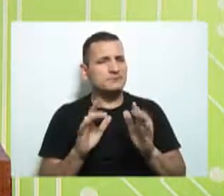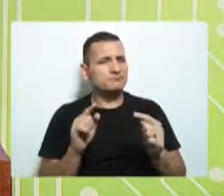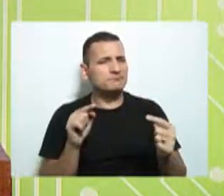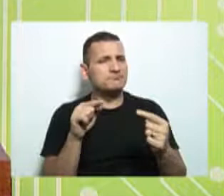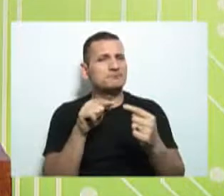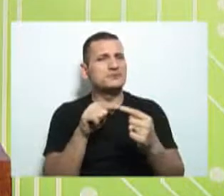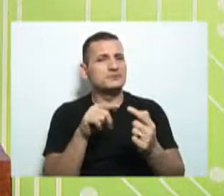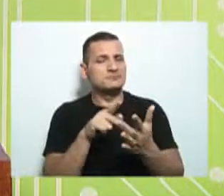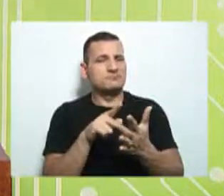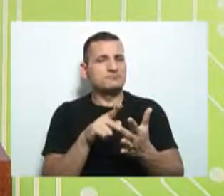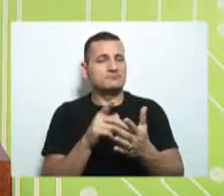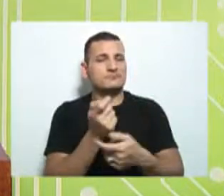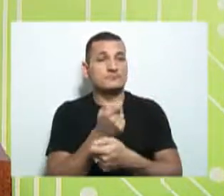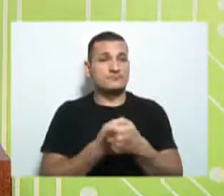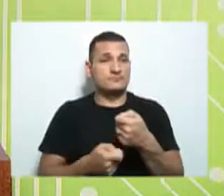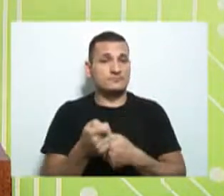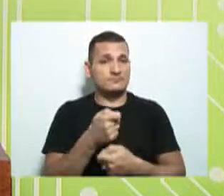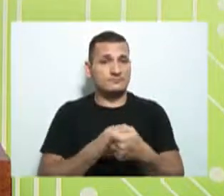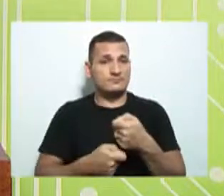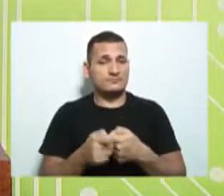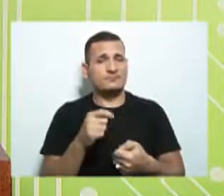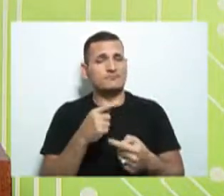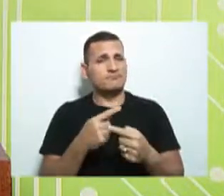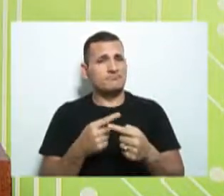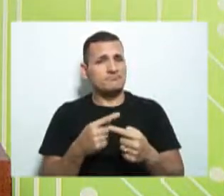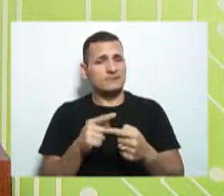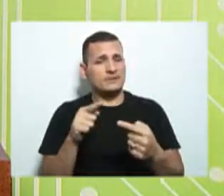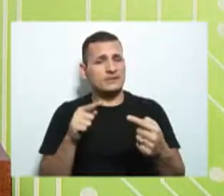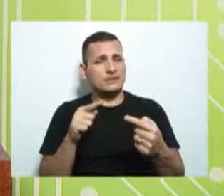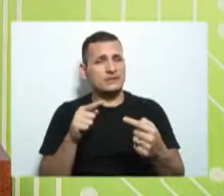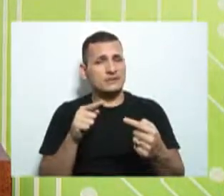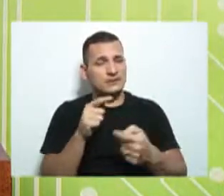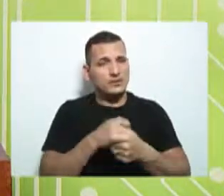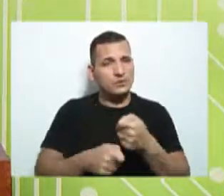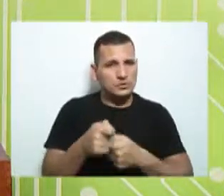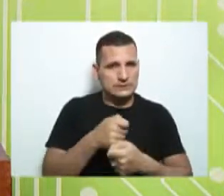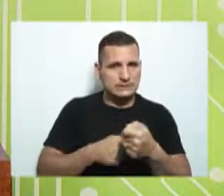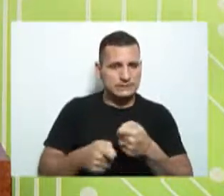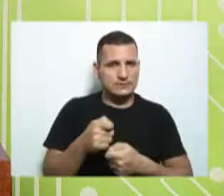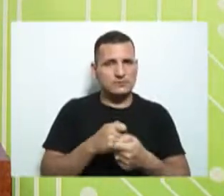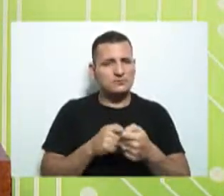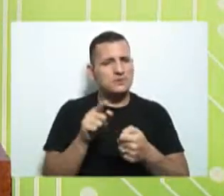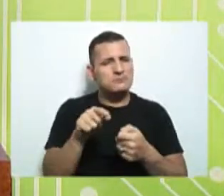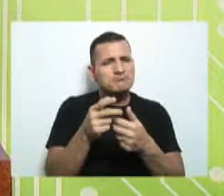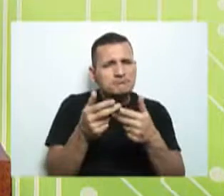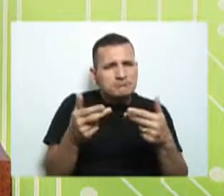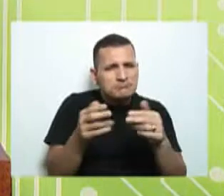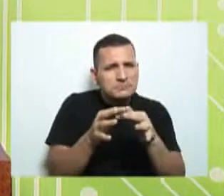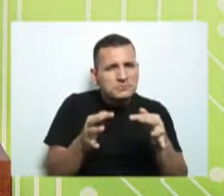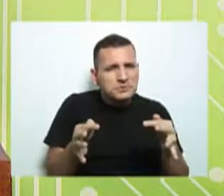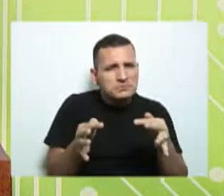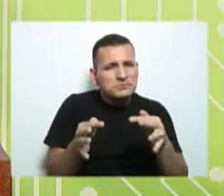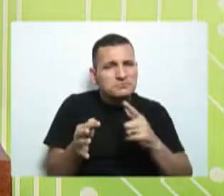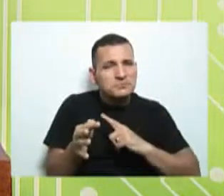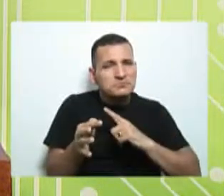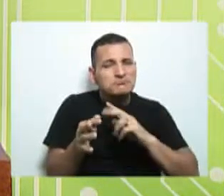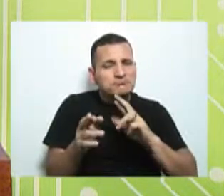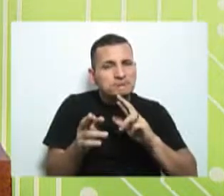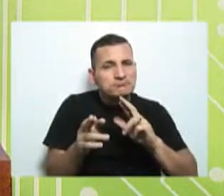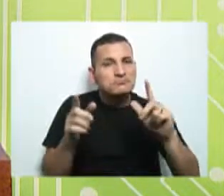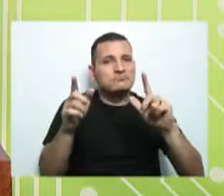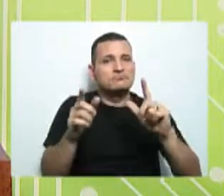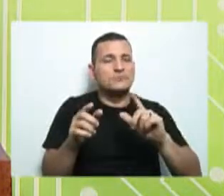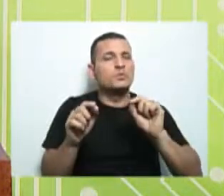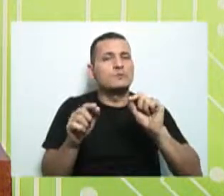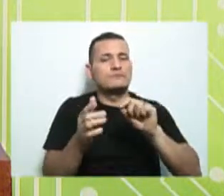porque na negociação são essas coisinhas que eu estou mostrando aqui que fazem a diferença na hora da negociação. A falta